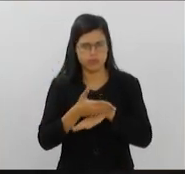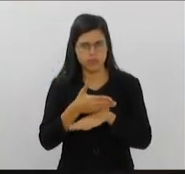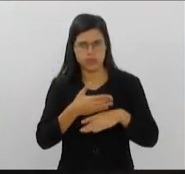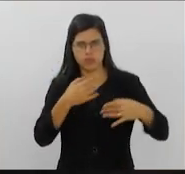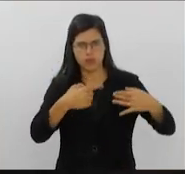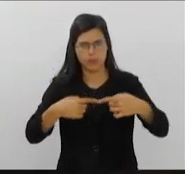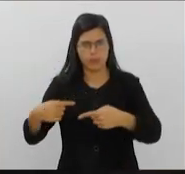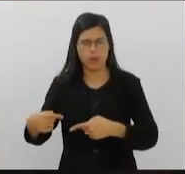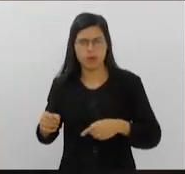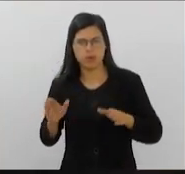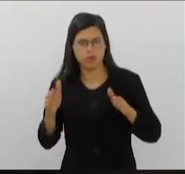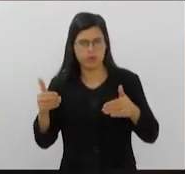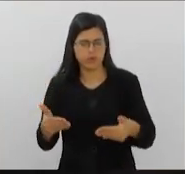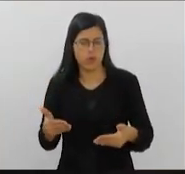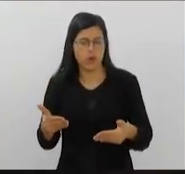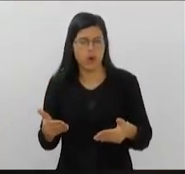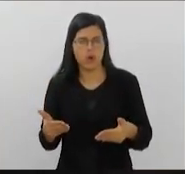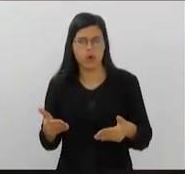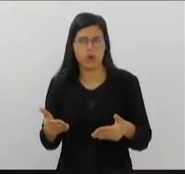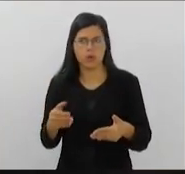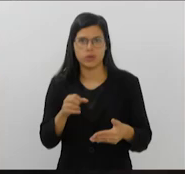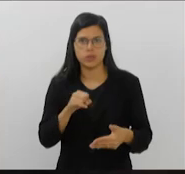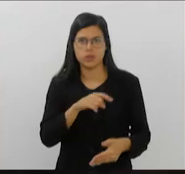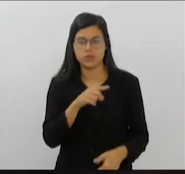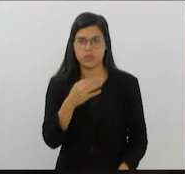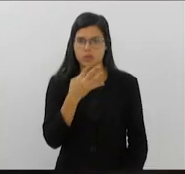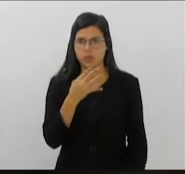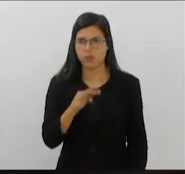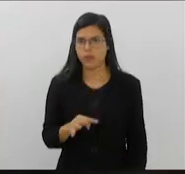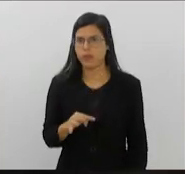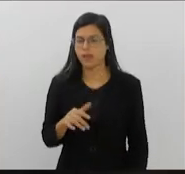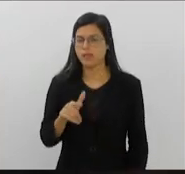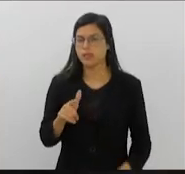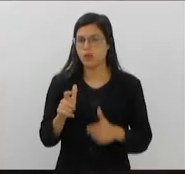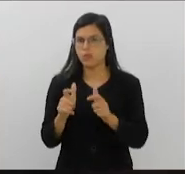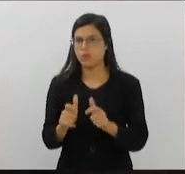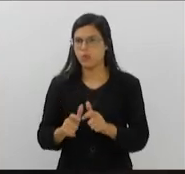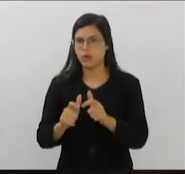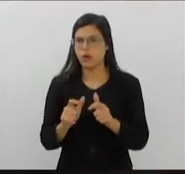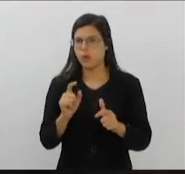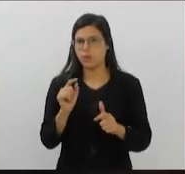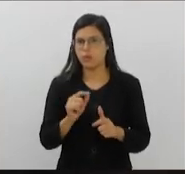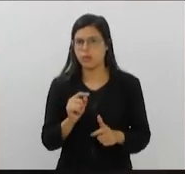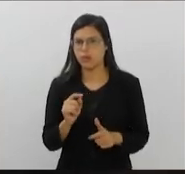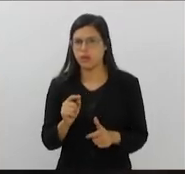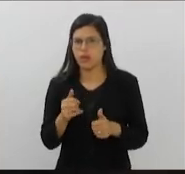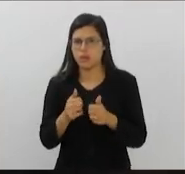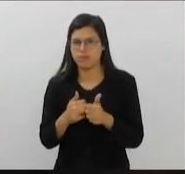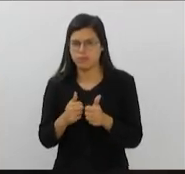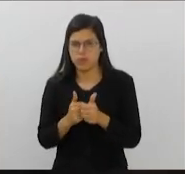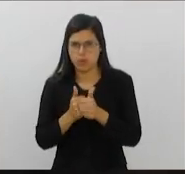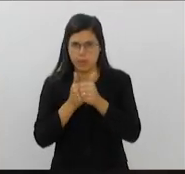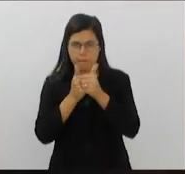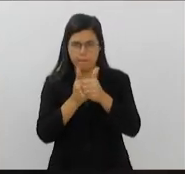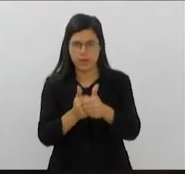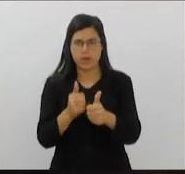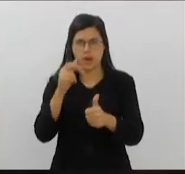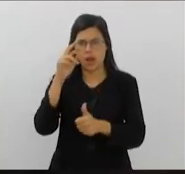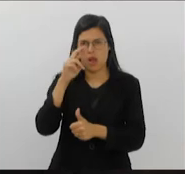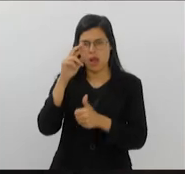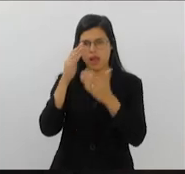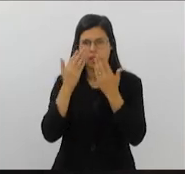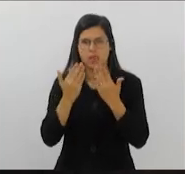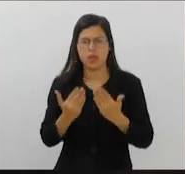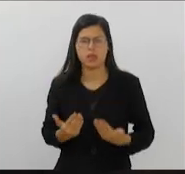o fórum, se vocês não conhecem, é um ambiente justamente para acompanhar, monitorar toda